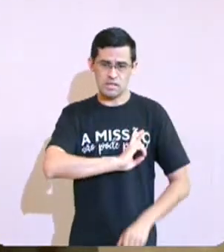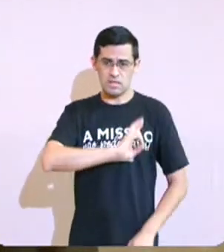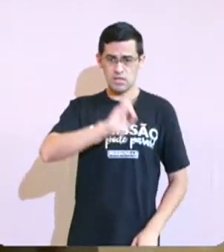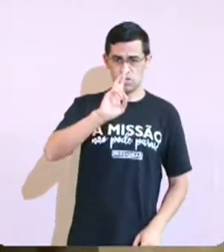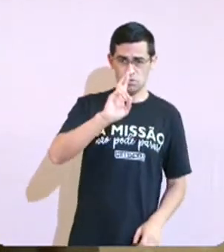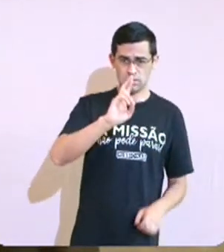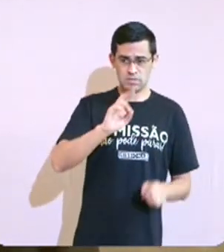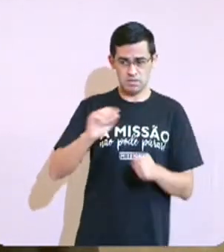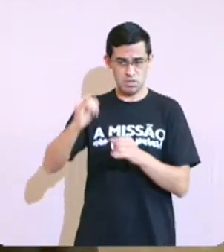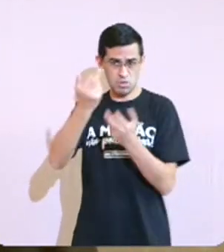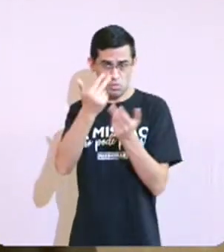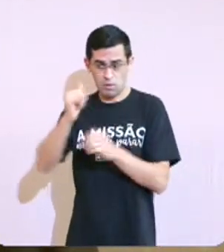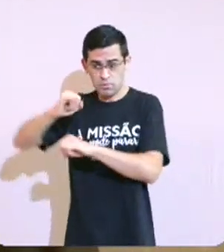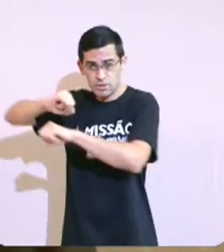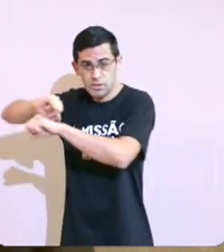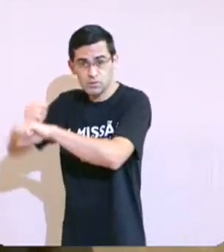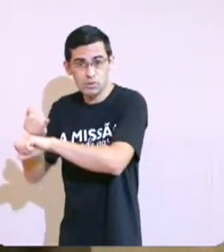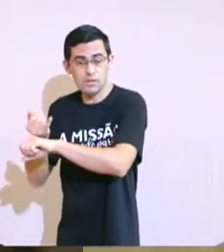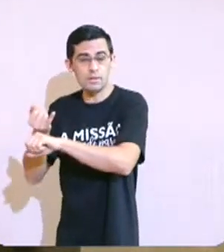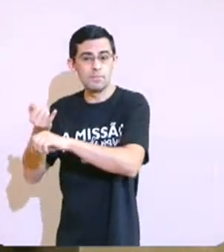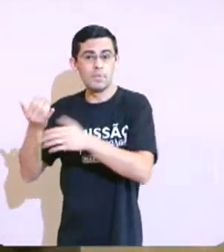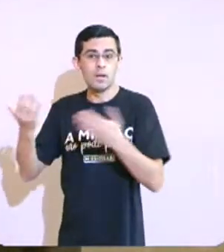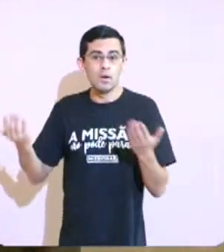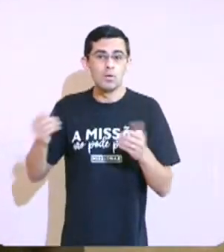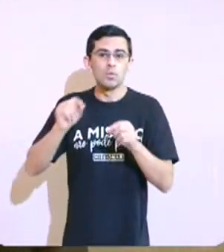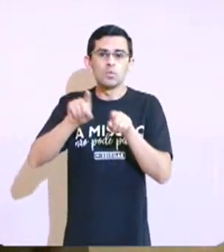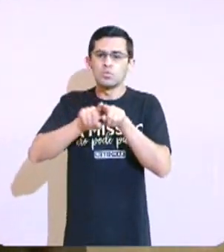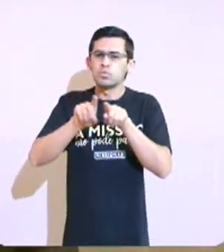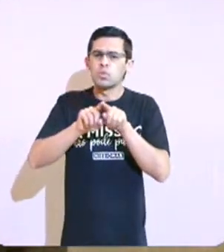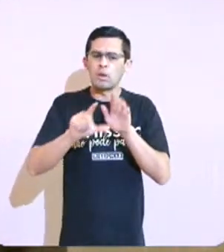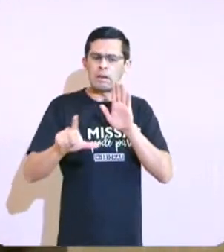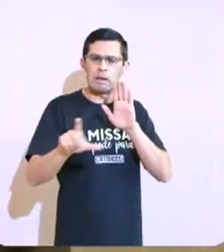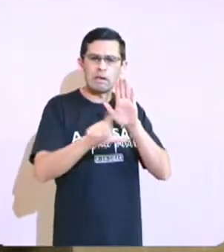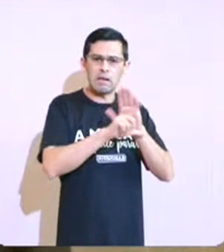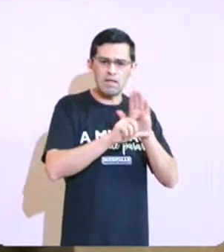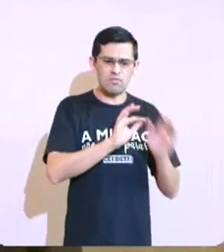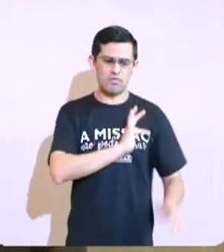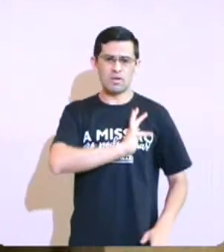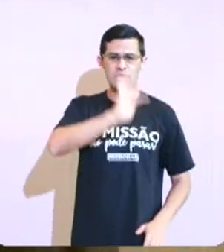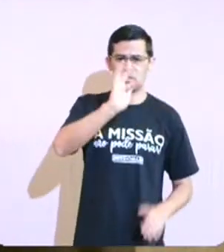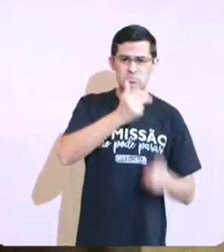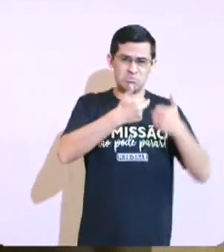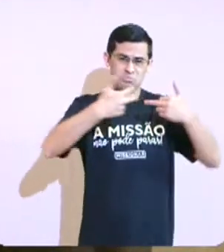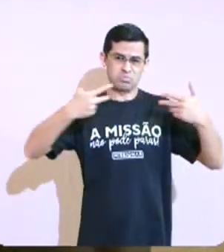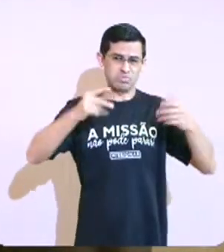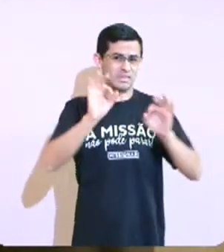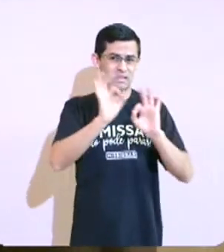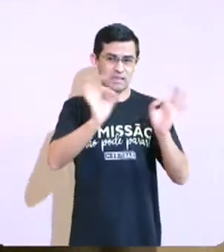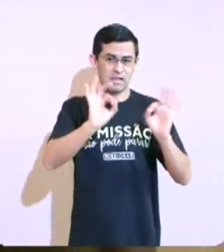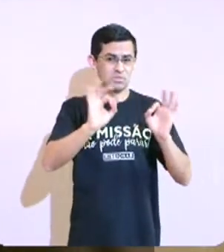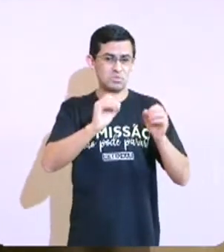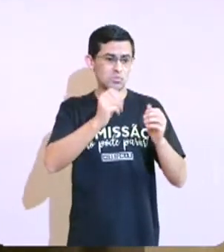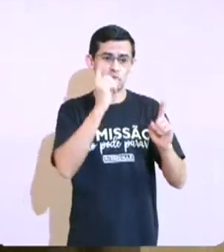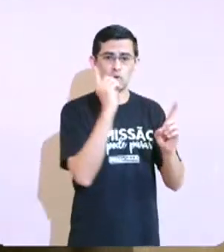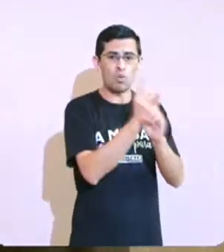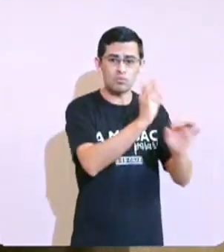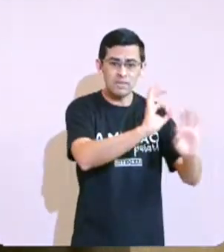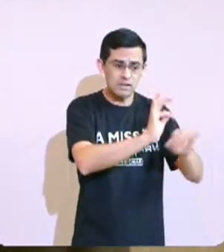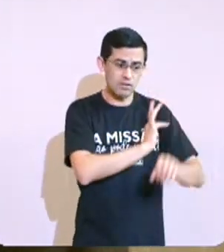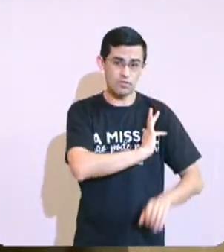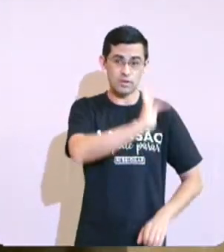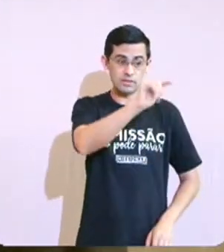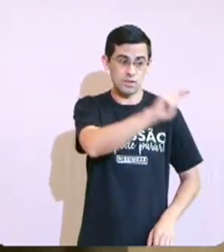como em Jerusalém, o que dizem os antigos, o que diz a lei, fariseus, escribas. Aliás, você não encontra escribas e